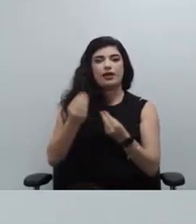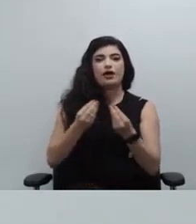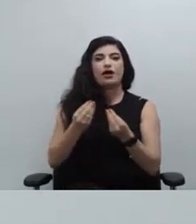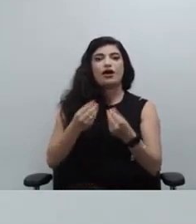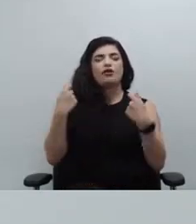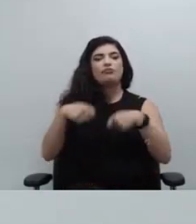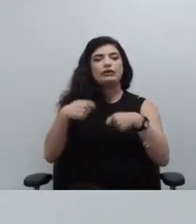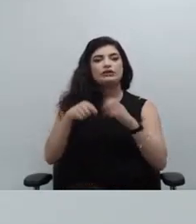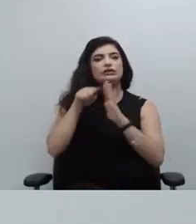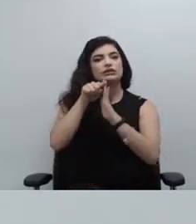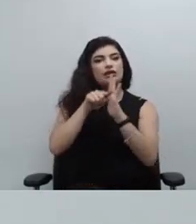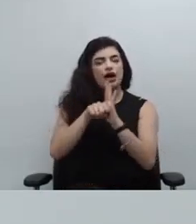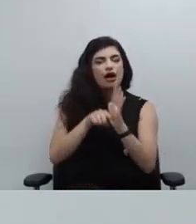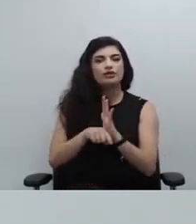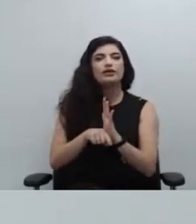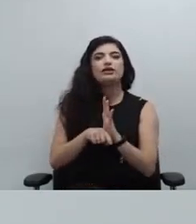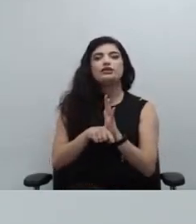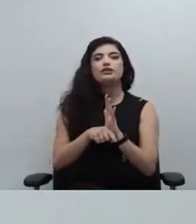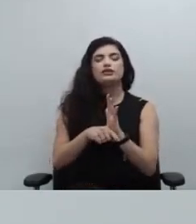por outro